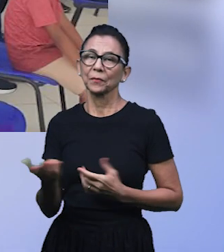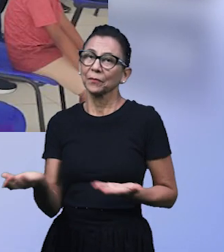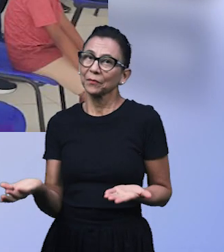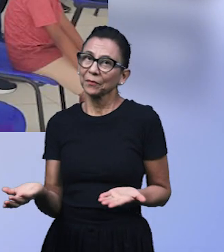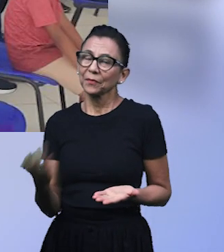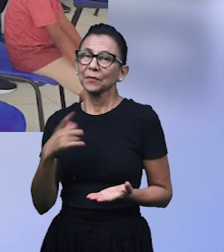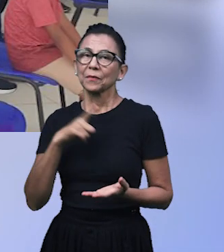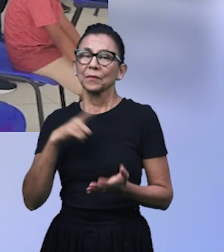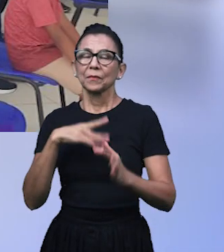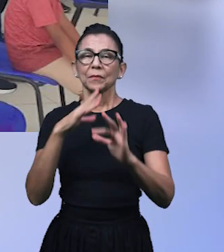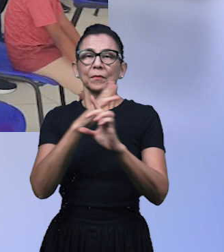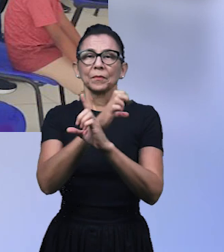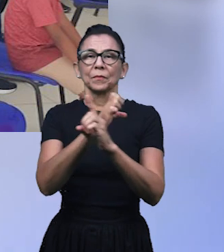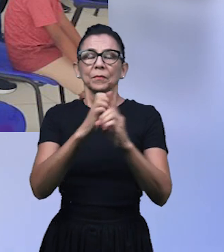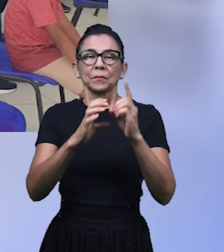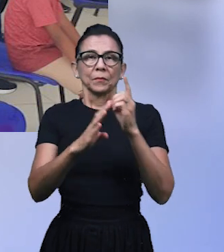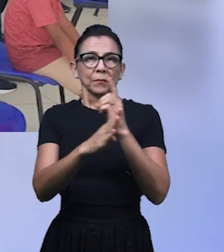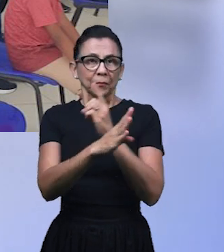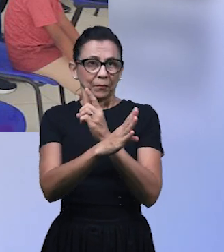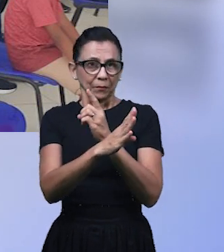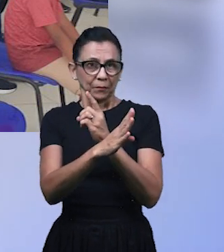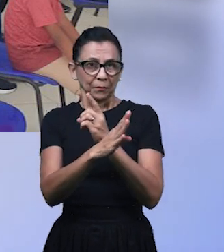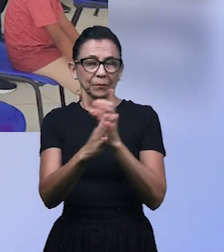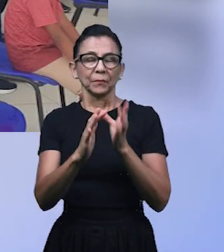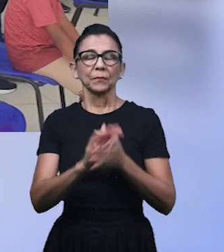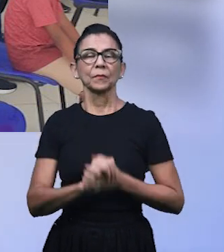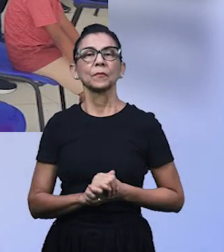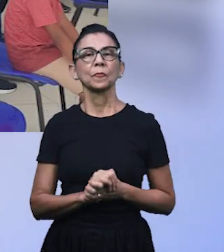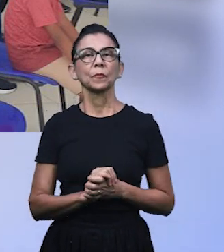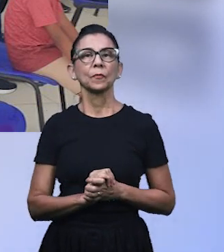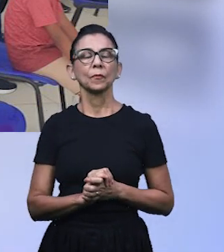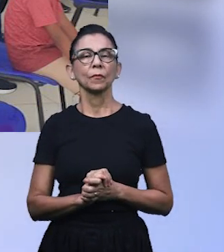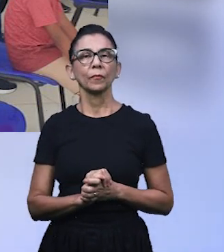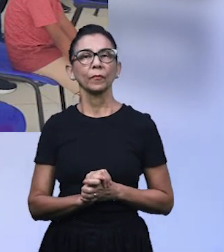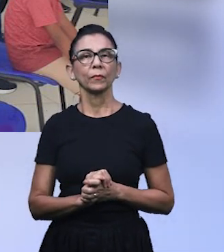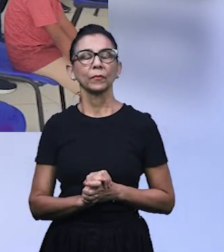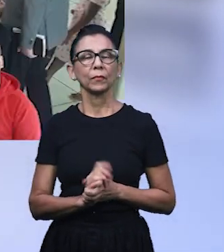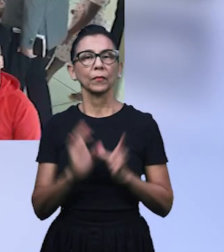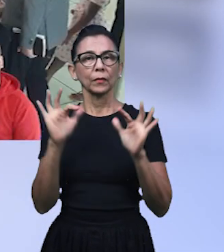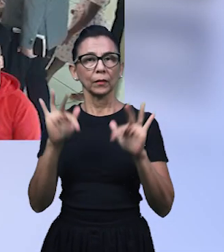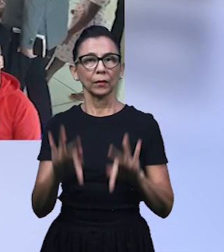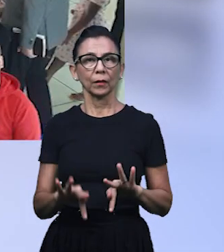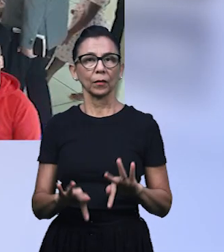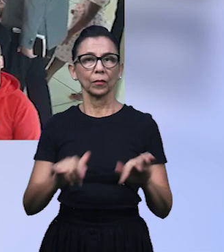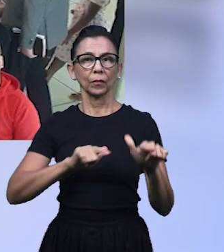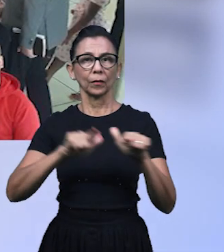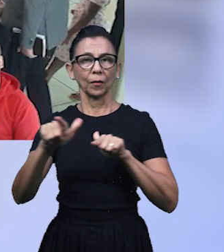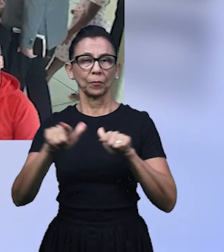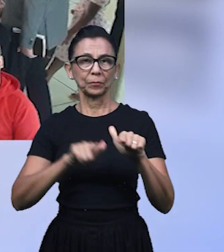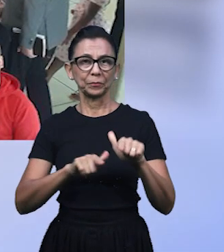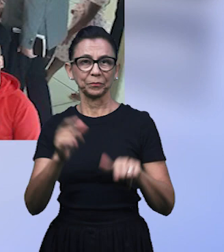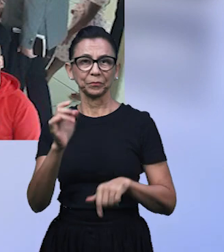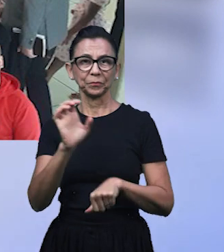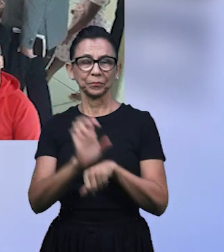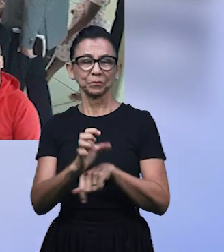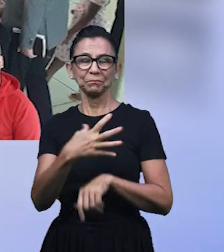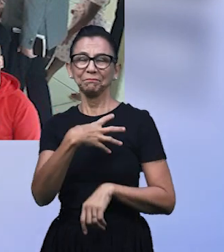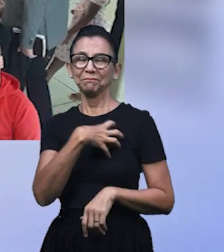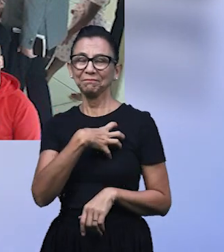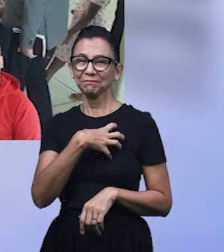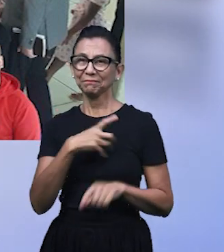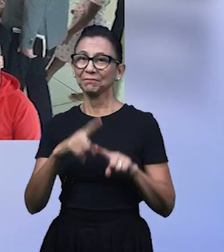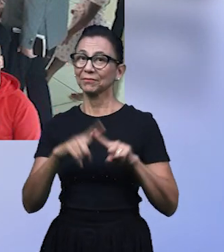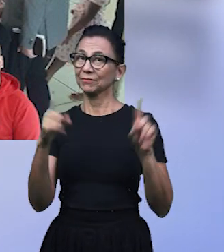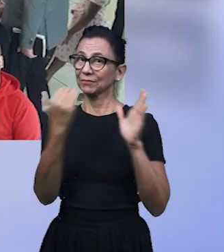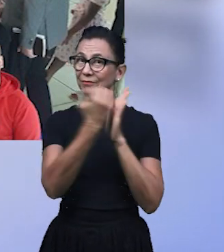no Manaim de Itamaraju. A EBD marcou o encerramento das atividades no estado da Bahia. Mas a programação